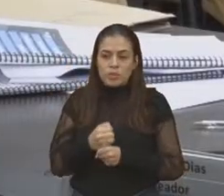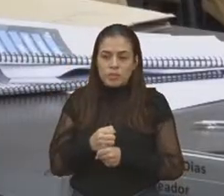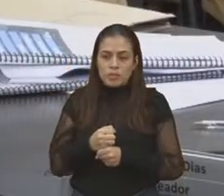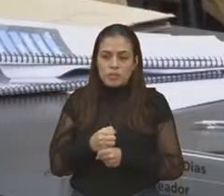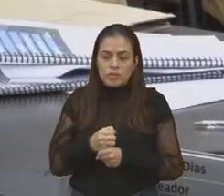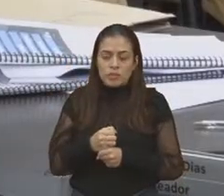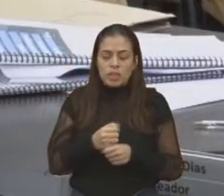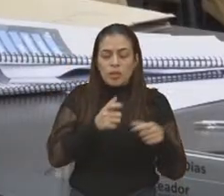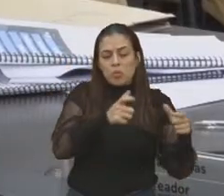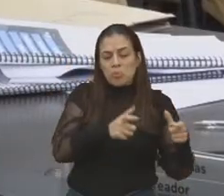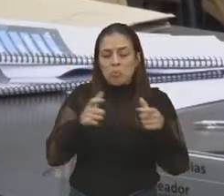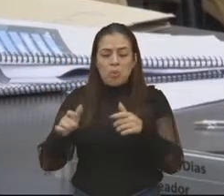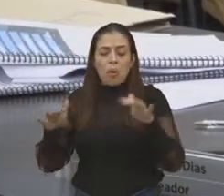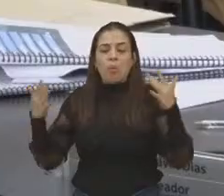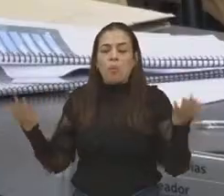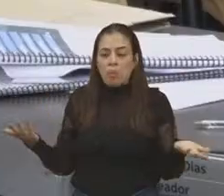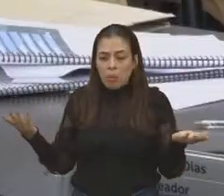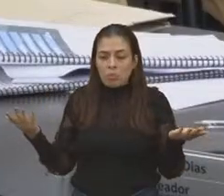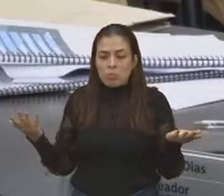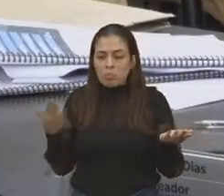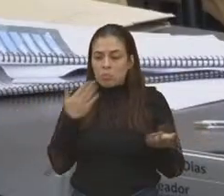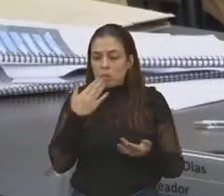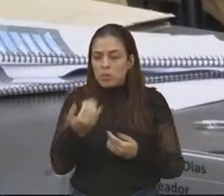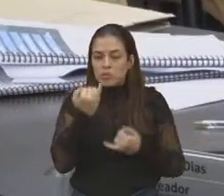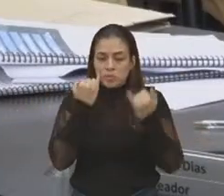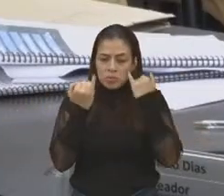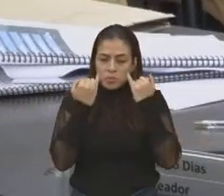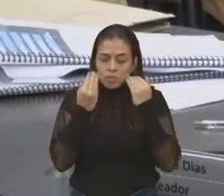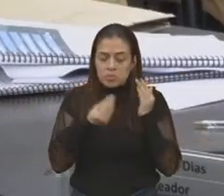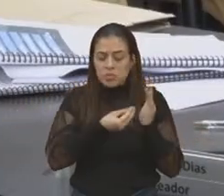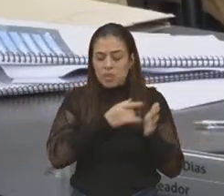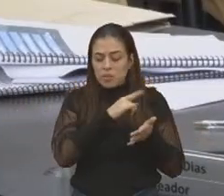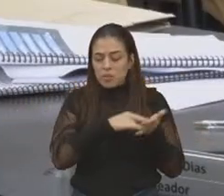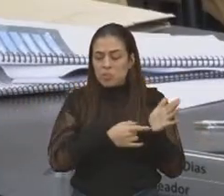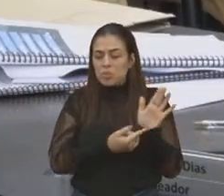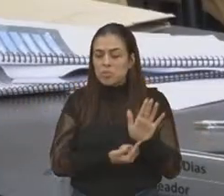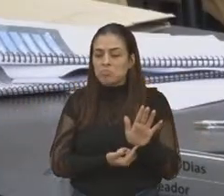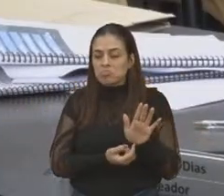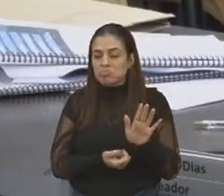que acha ou na Santa Casa. O pedido de informação está aqui nos meus documentos.